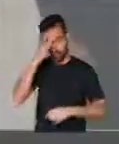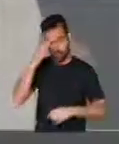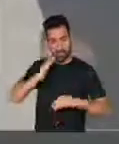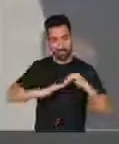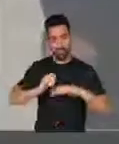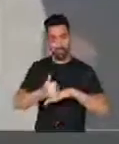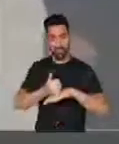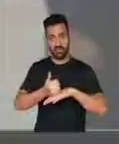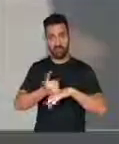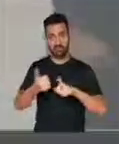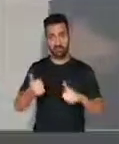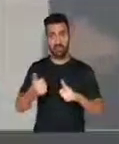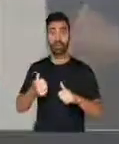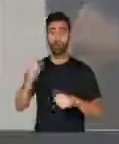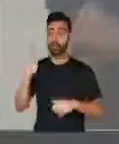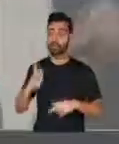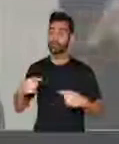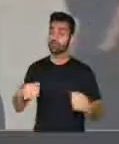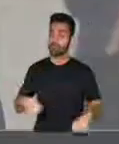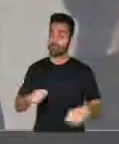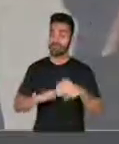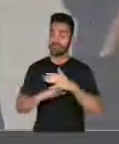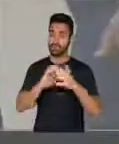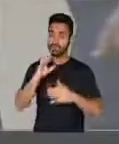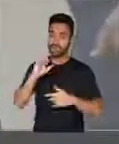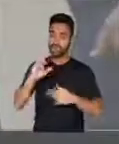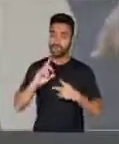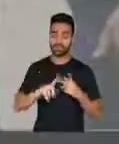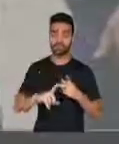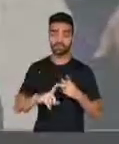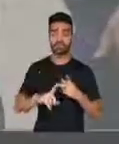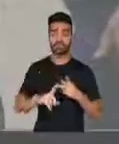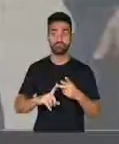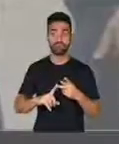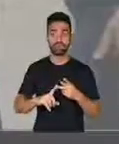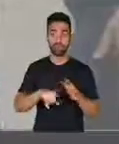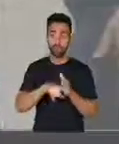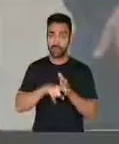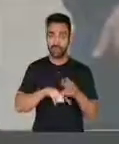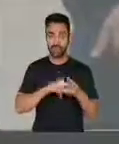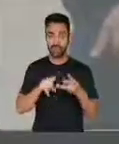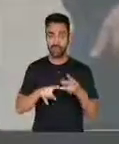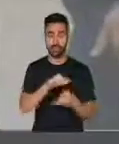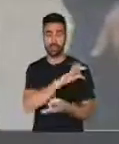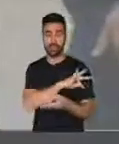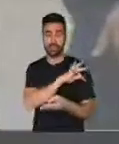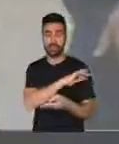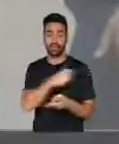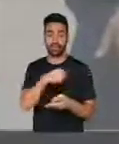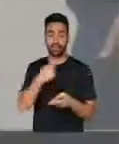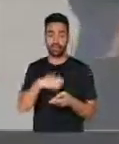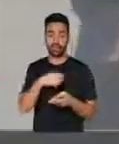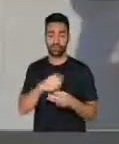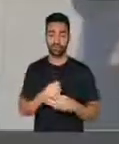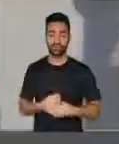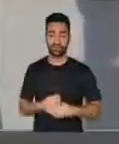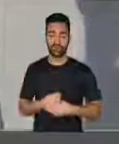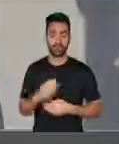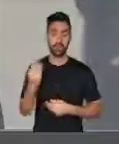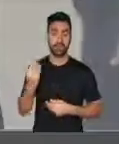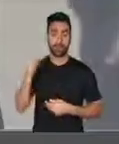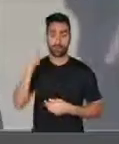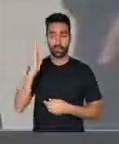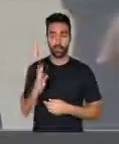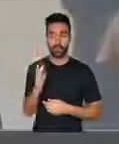precisa de empreendedores precisa de pesquisa e precisa de técnicos que vê ao nosso país